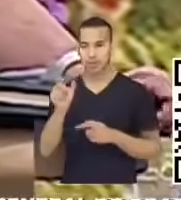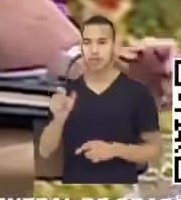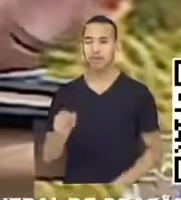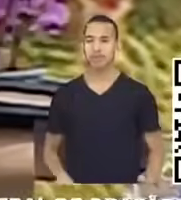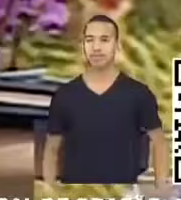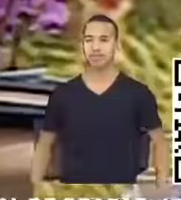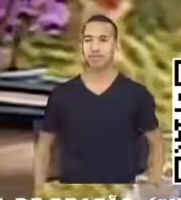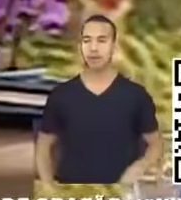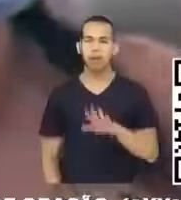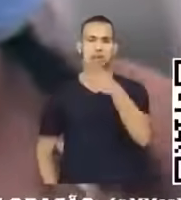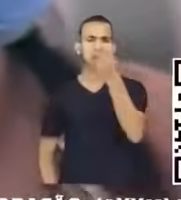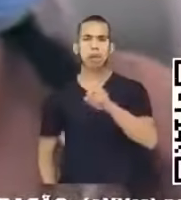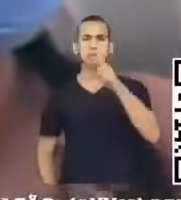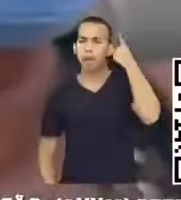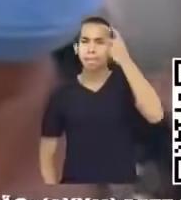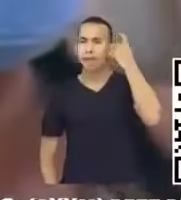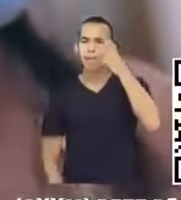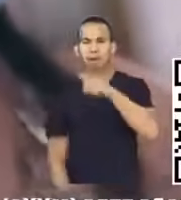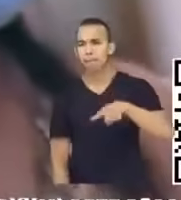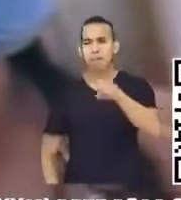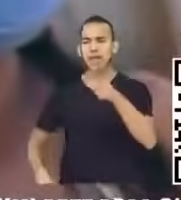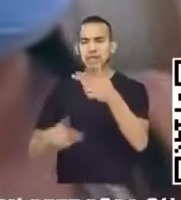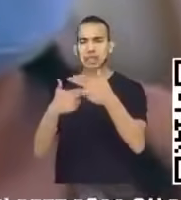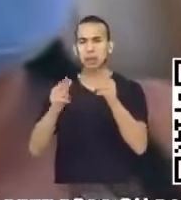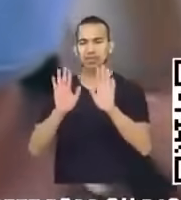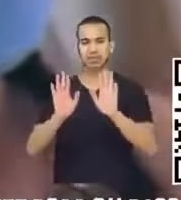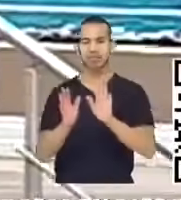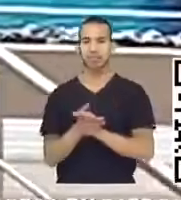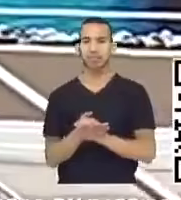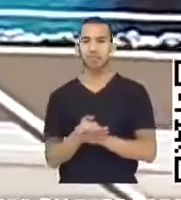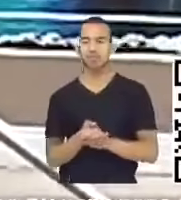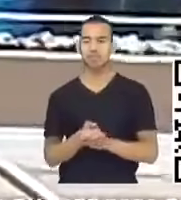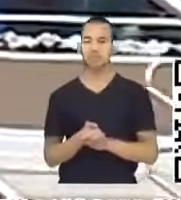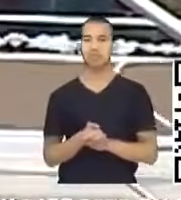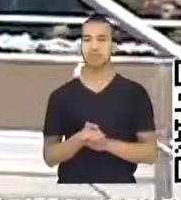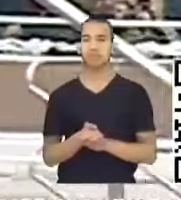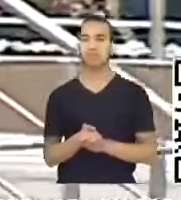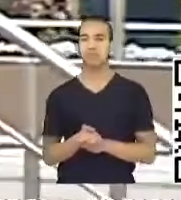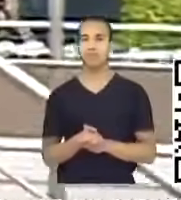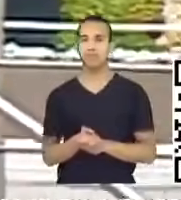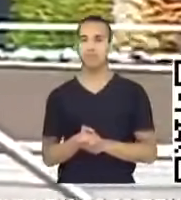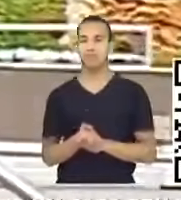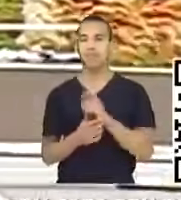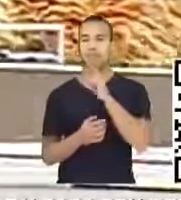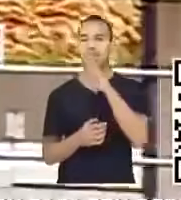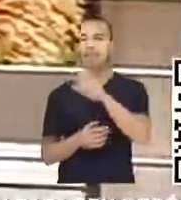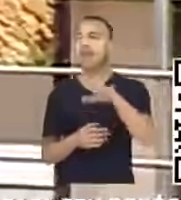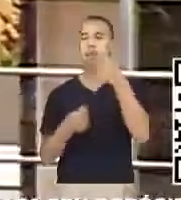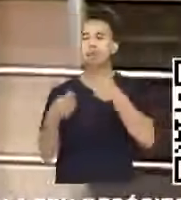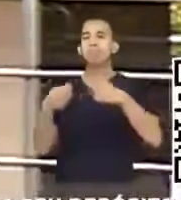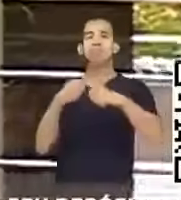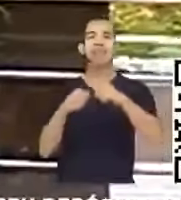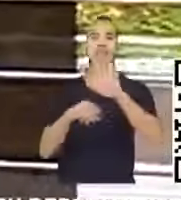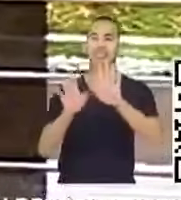se você não tem que se preocupar com isso porque E aí e ninguém tem que depender